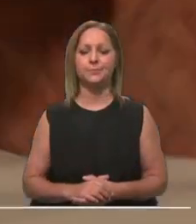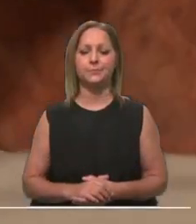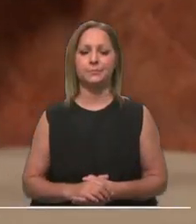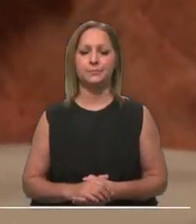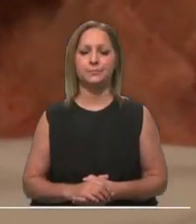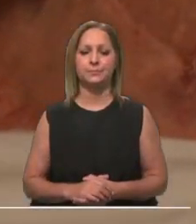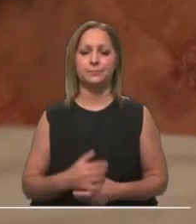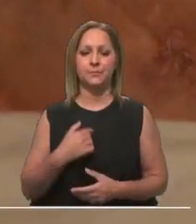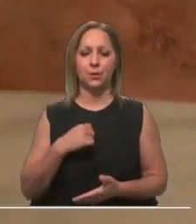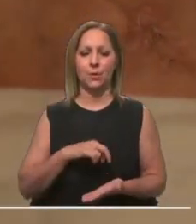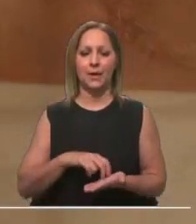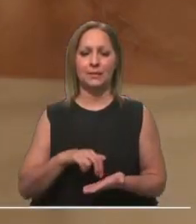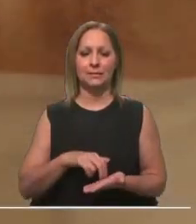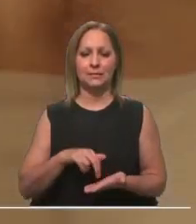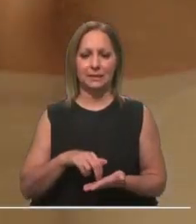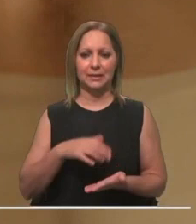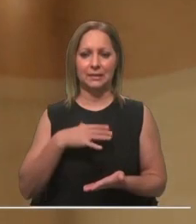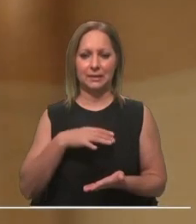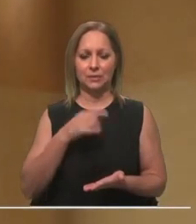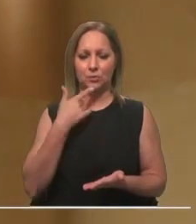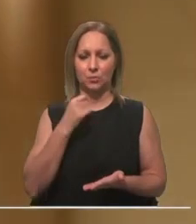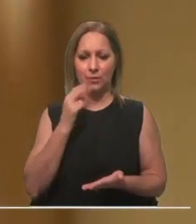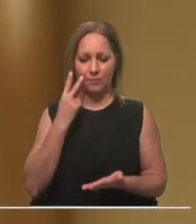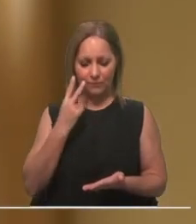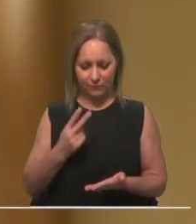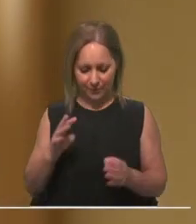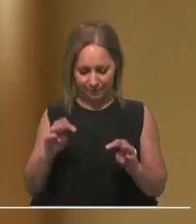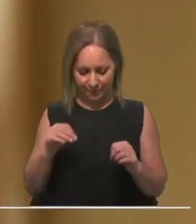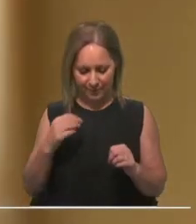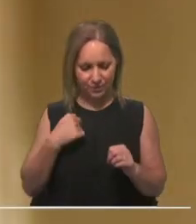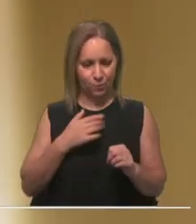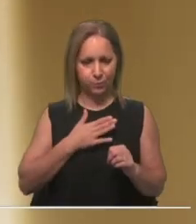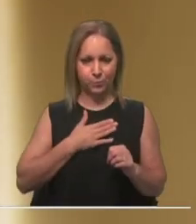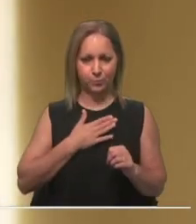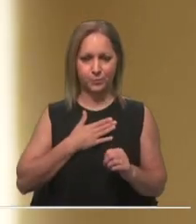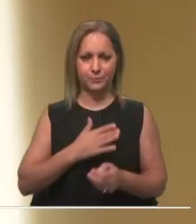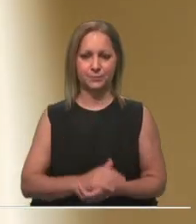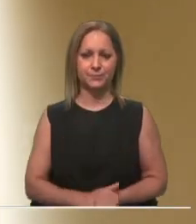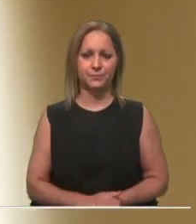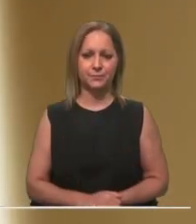Queria caminhar no poder, olhar para o espelho e não gostar.